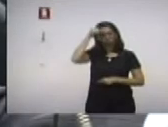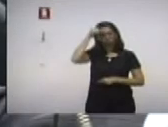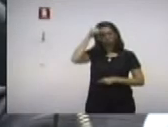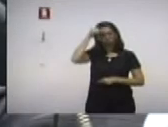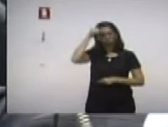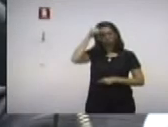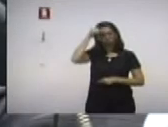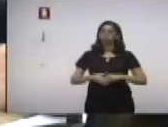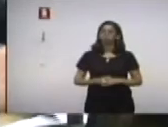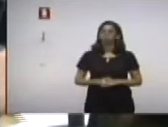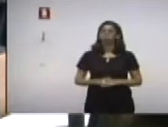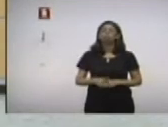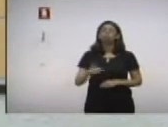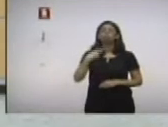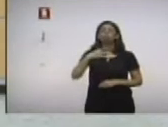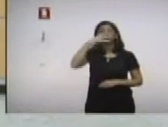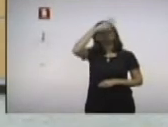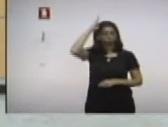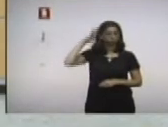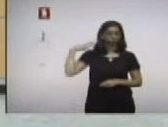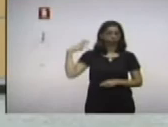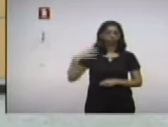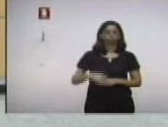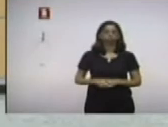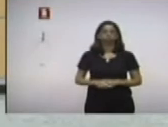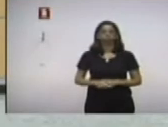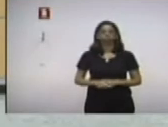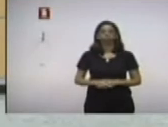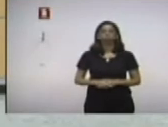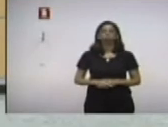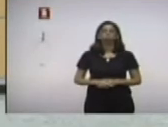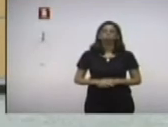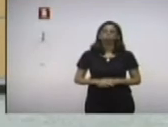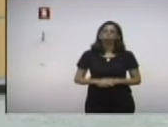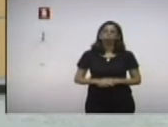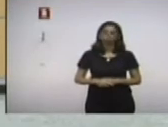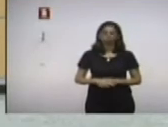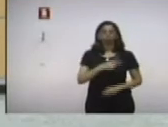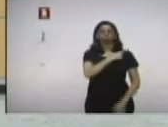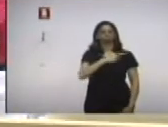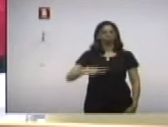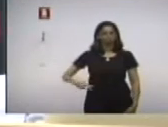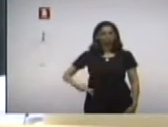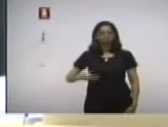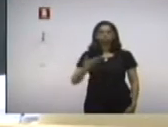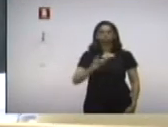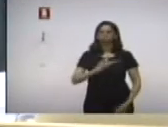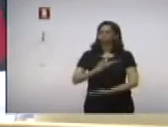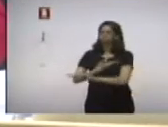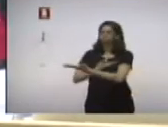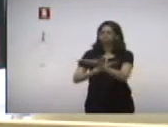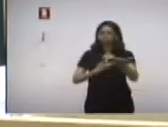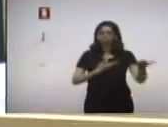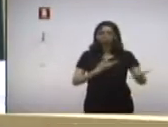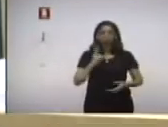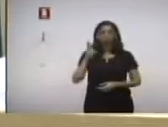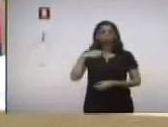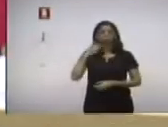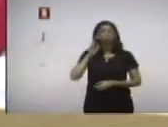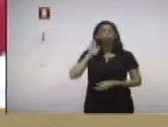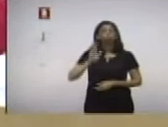está em discussão com a palavra vereadora Ângela o presidente colegas vereadores